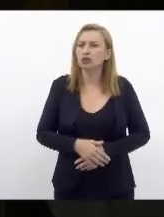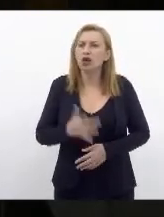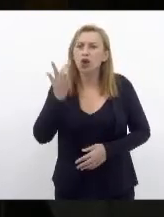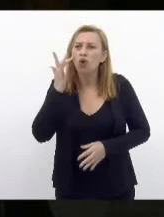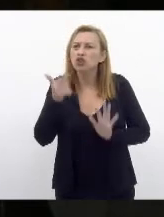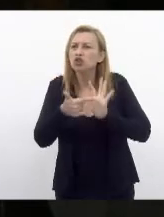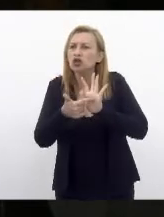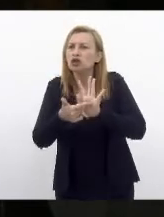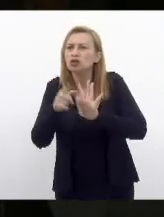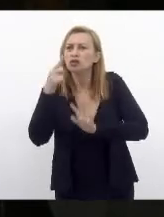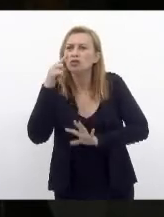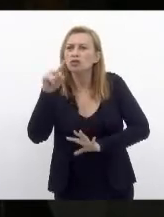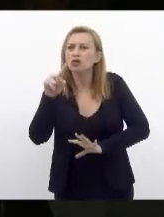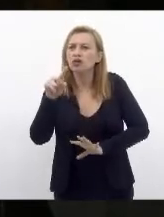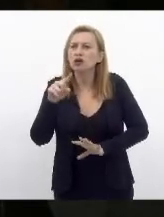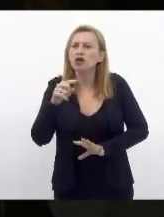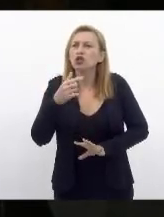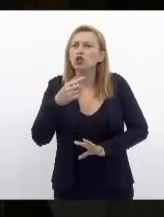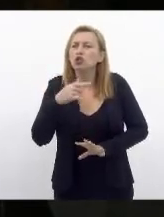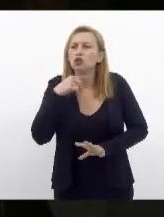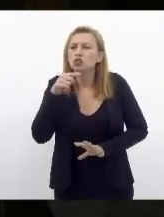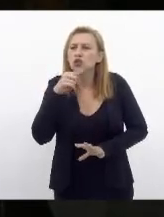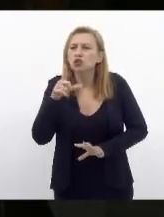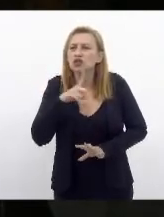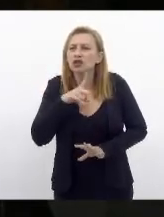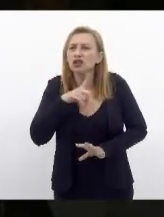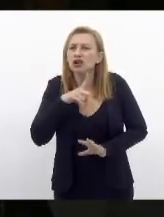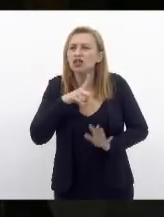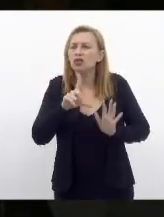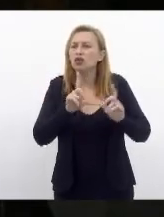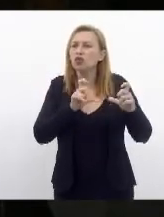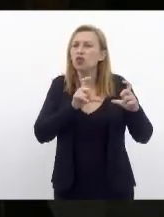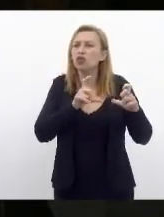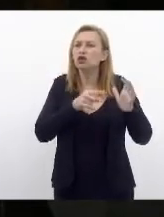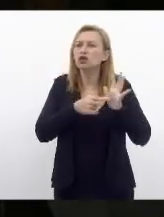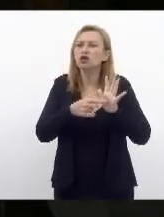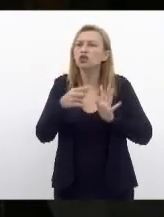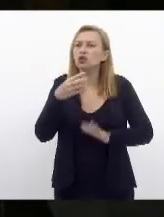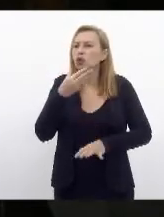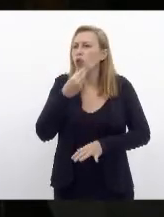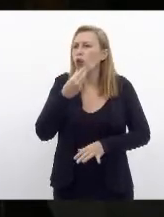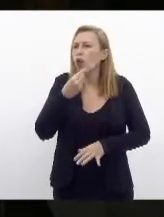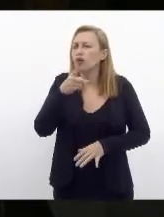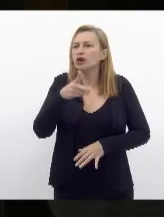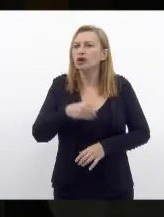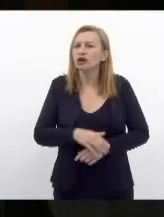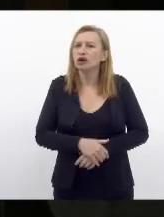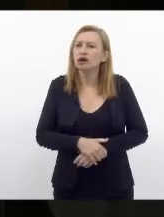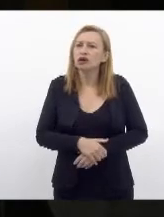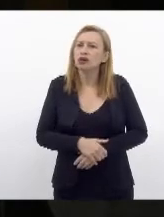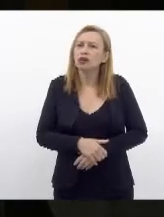está aqui, então, para quem tem dúvida, nós tiramos foto do rapaz.